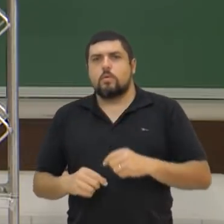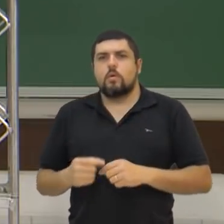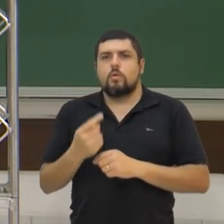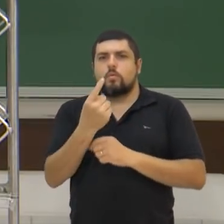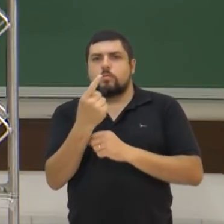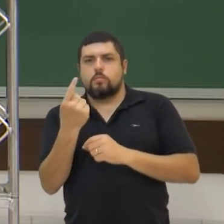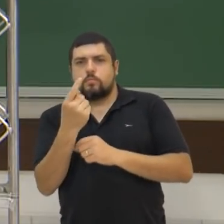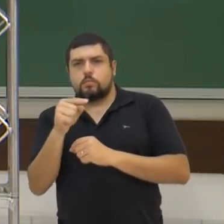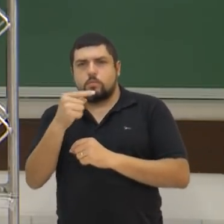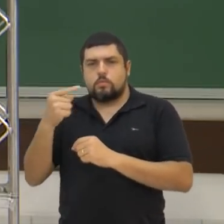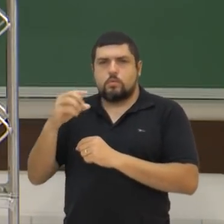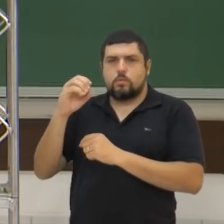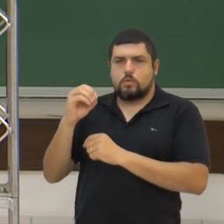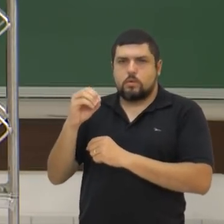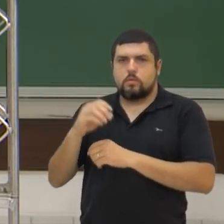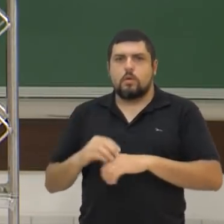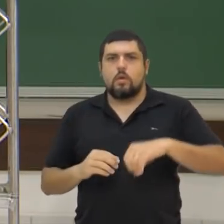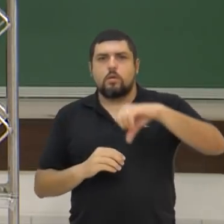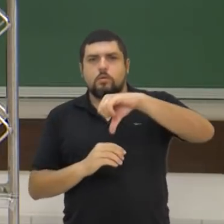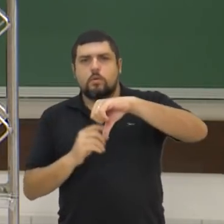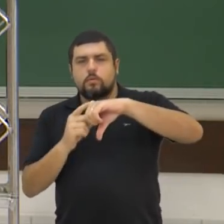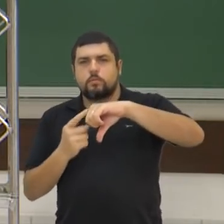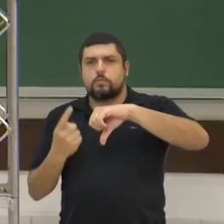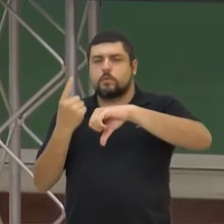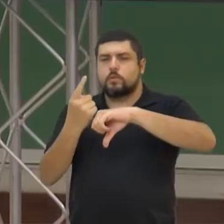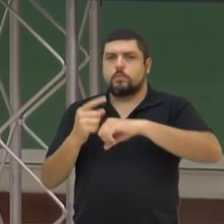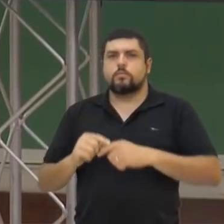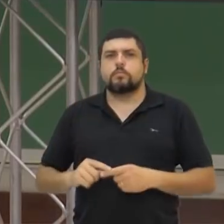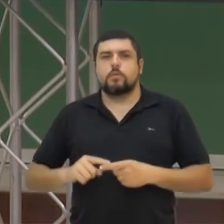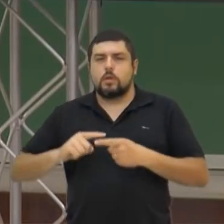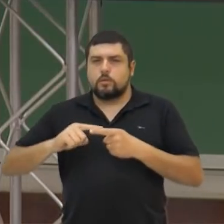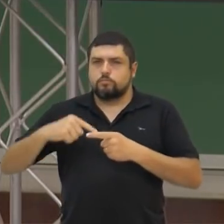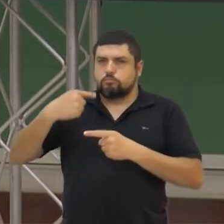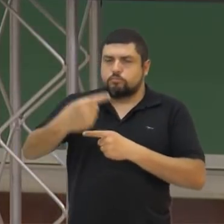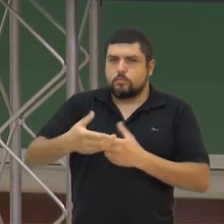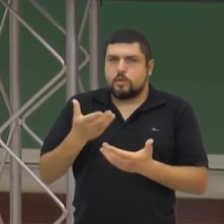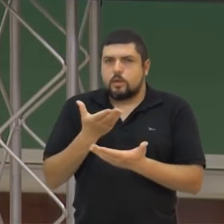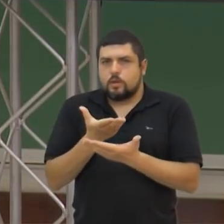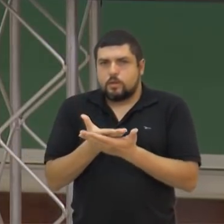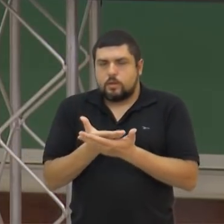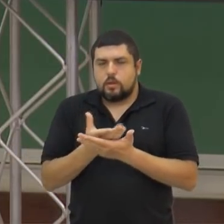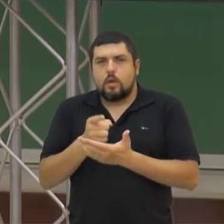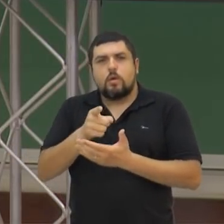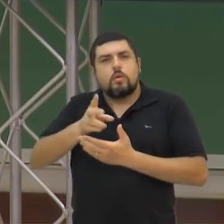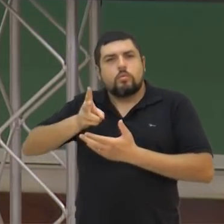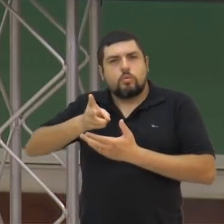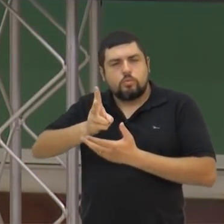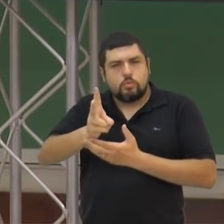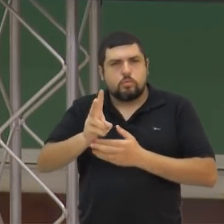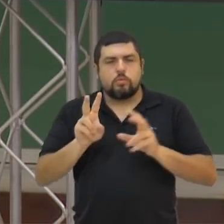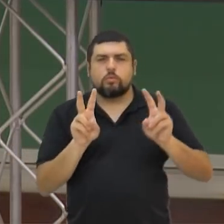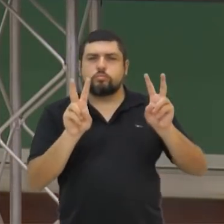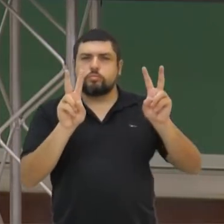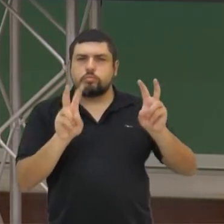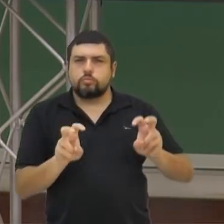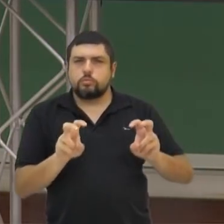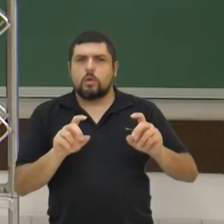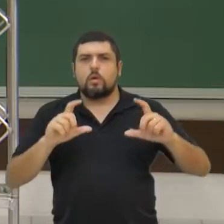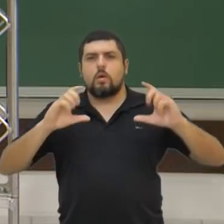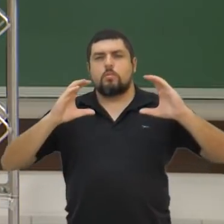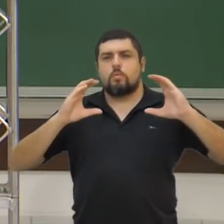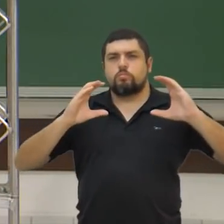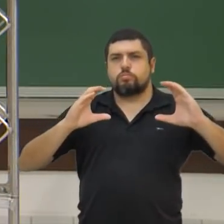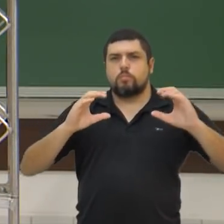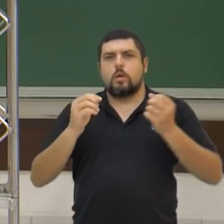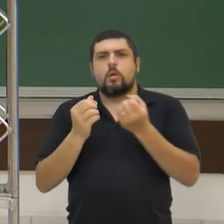elevado a 0 é 1, tá? Nas próximas aulas, vocês vão continuar vendo equações exponenciais, então